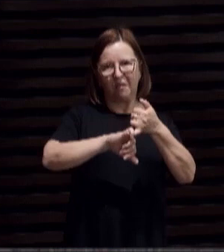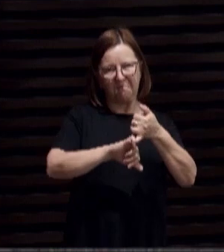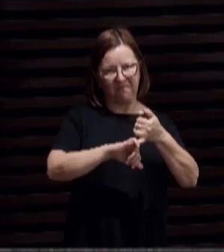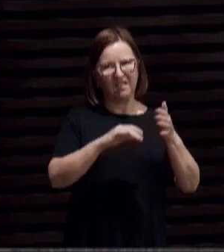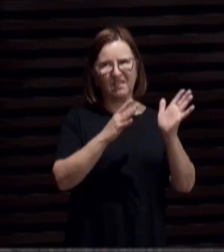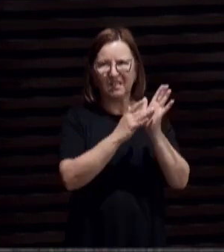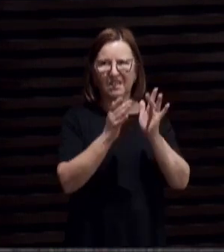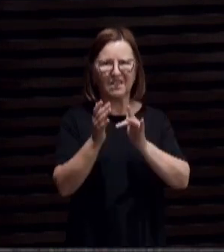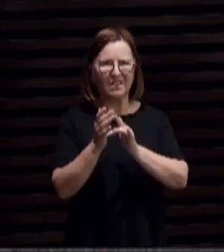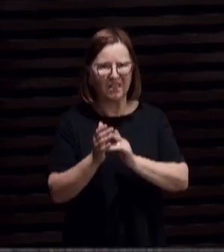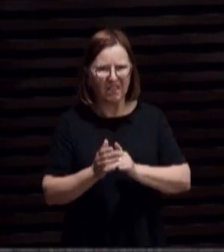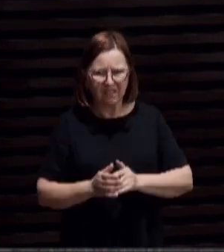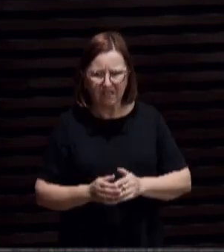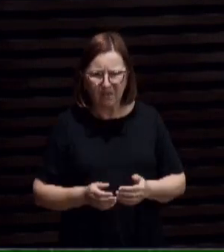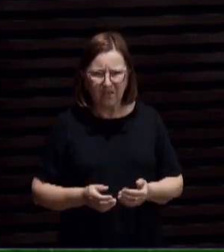Jesus.